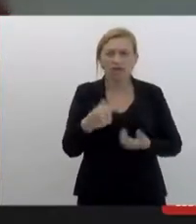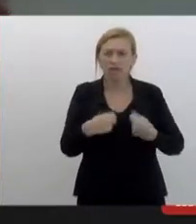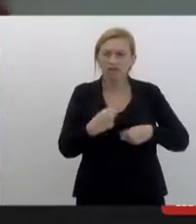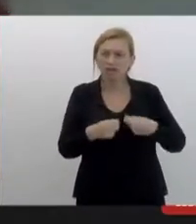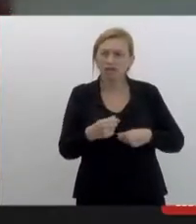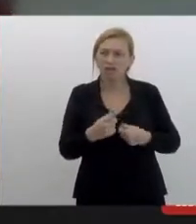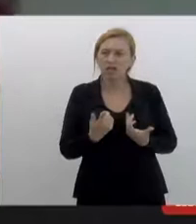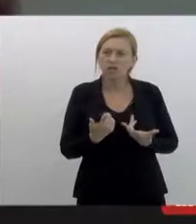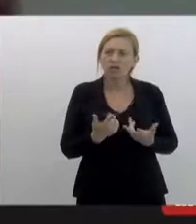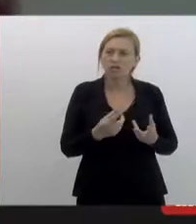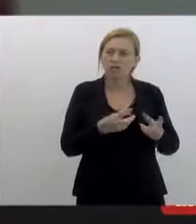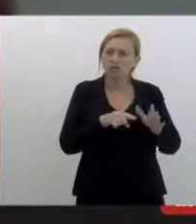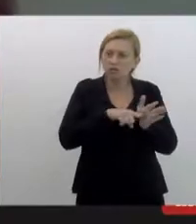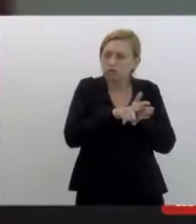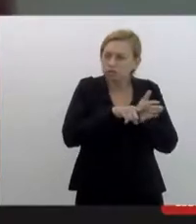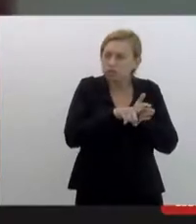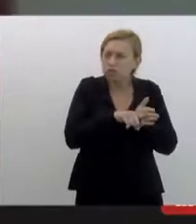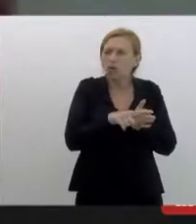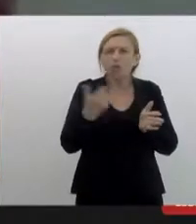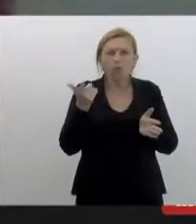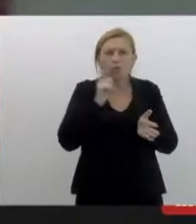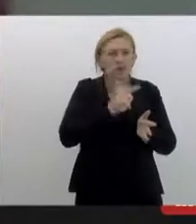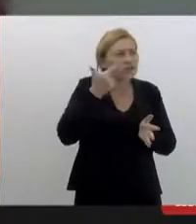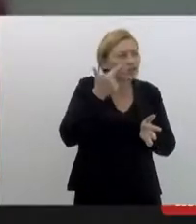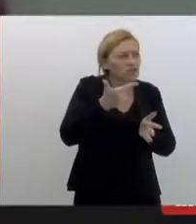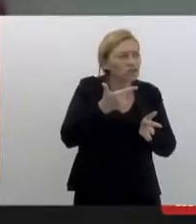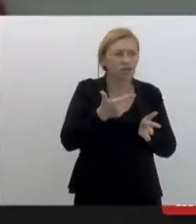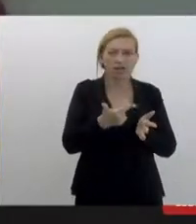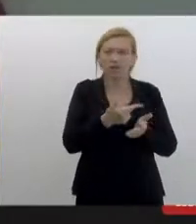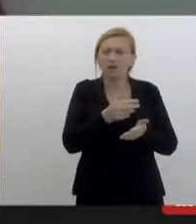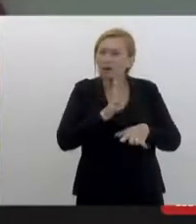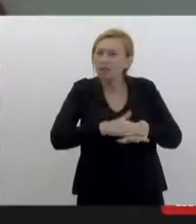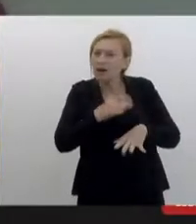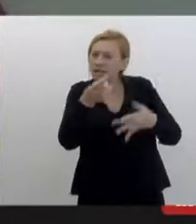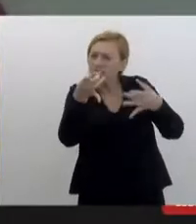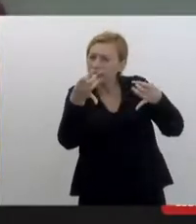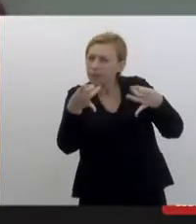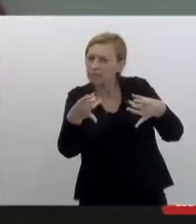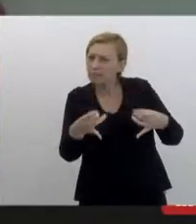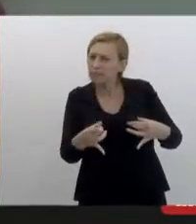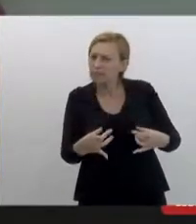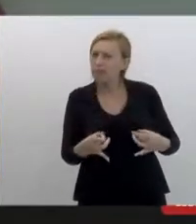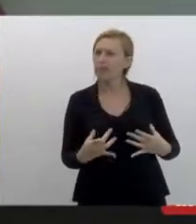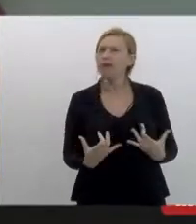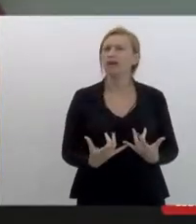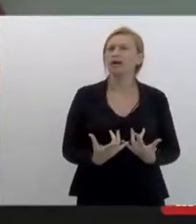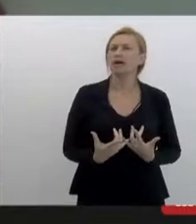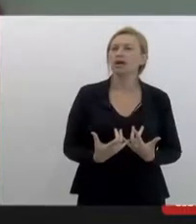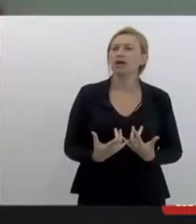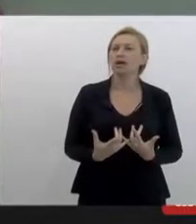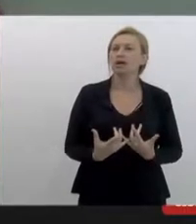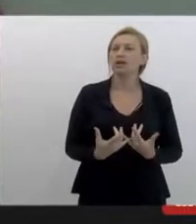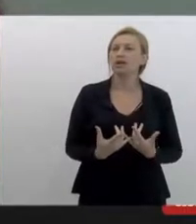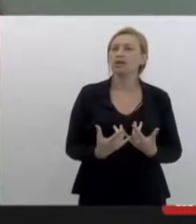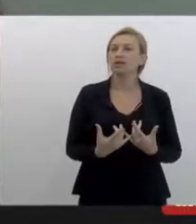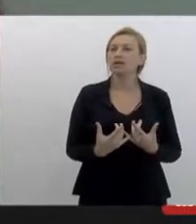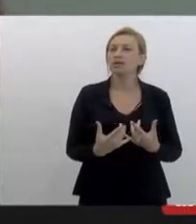instaurar lá a investigação, a gente consegue apurar com mais detalhes esse dolo,